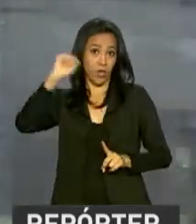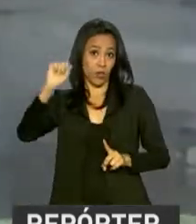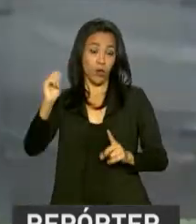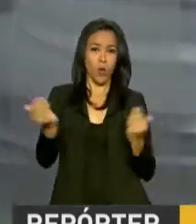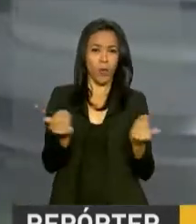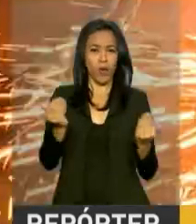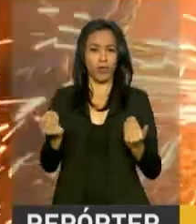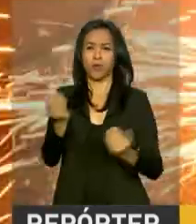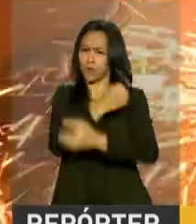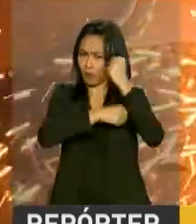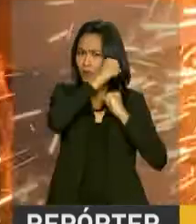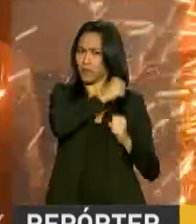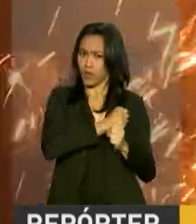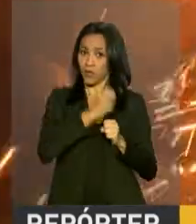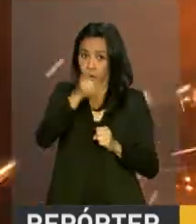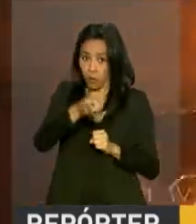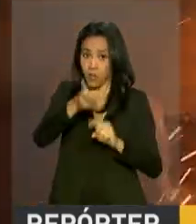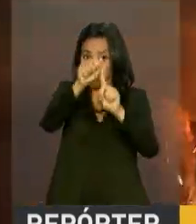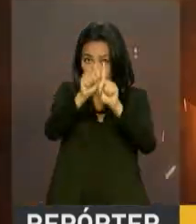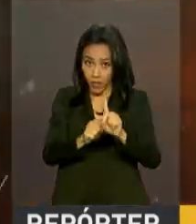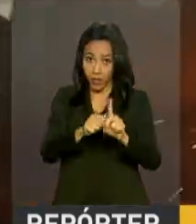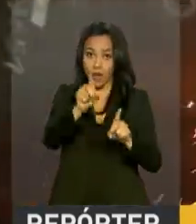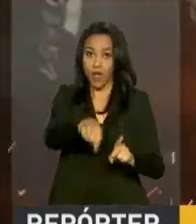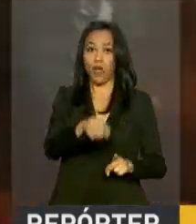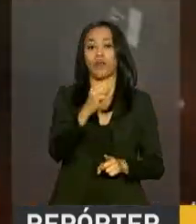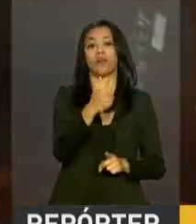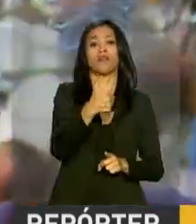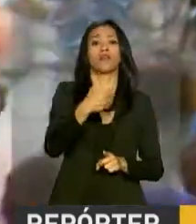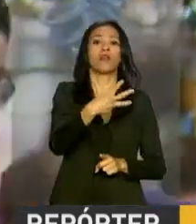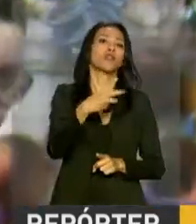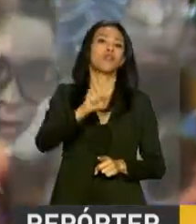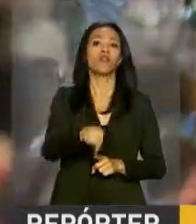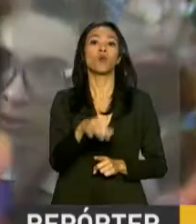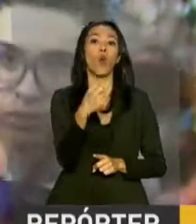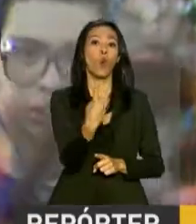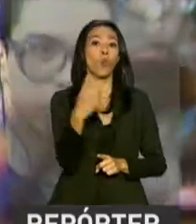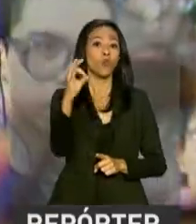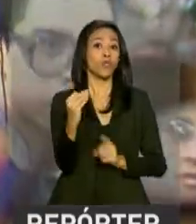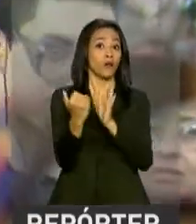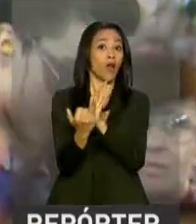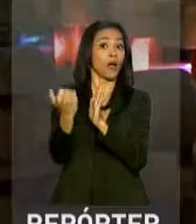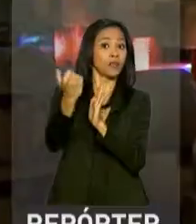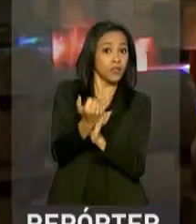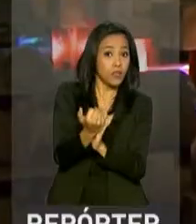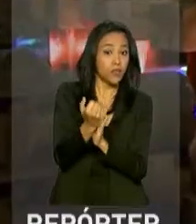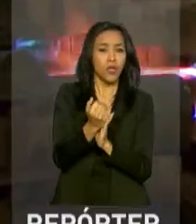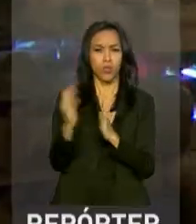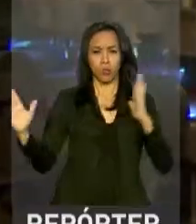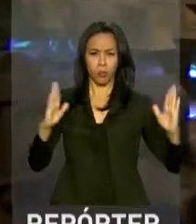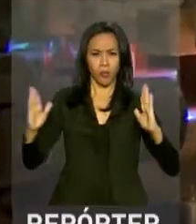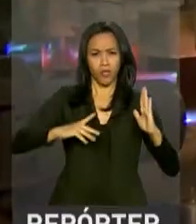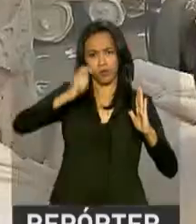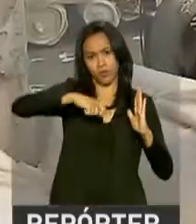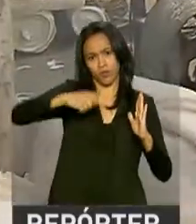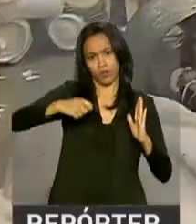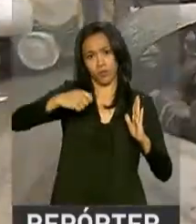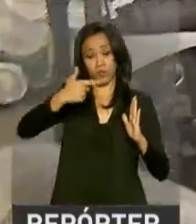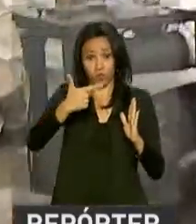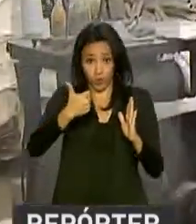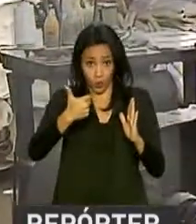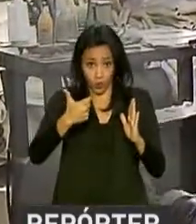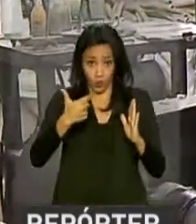do ano passado o indicador foi 13,1 por cento superior no acumulado em 12 meses após 44